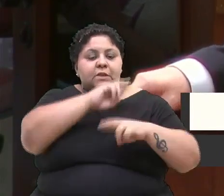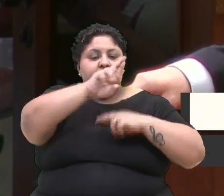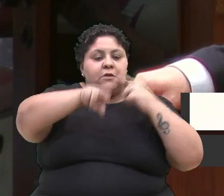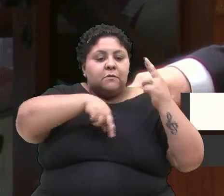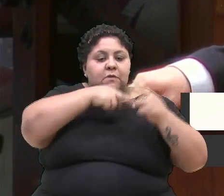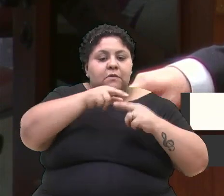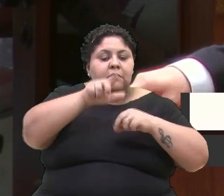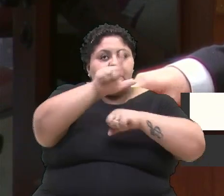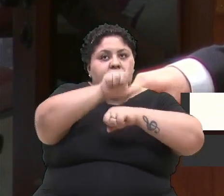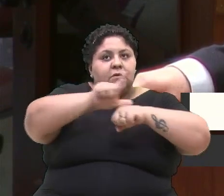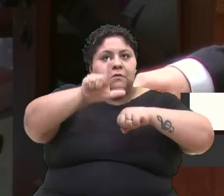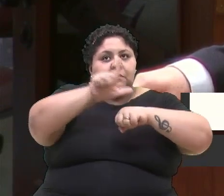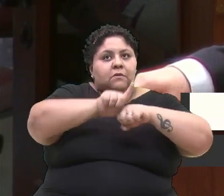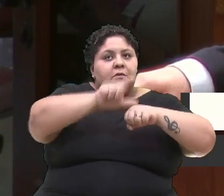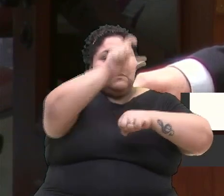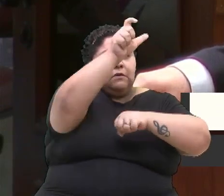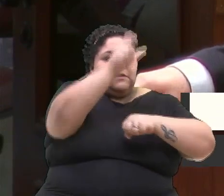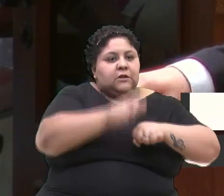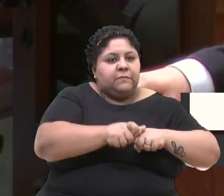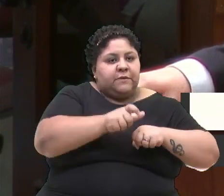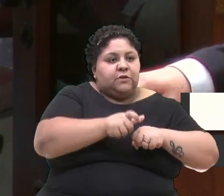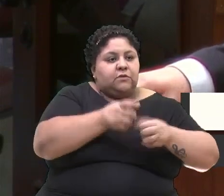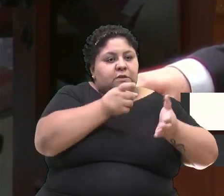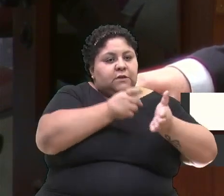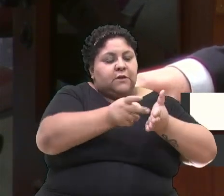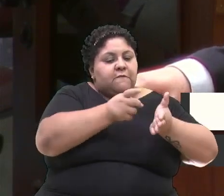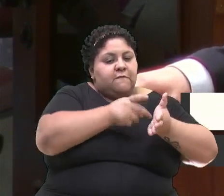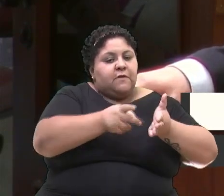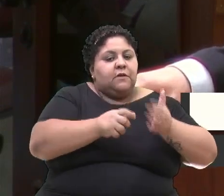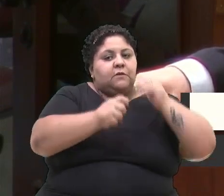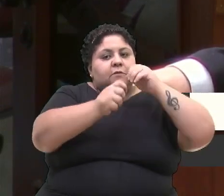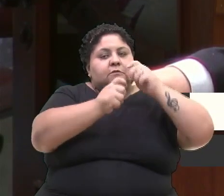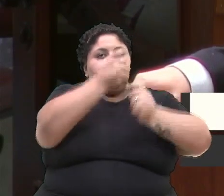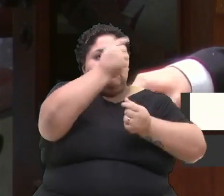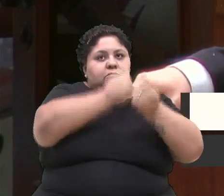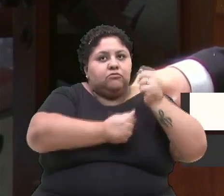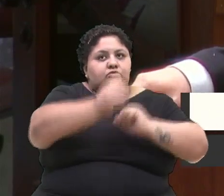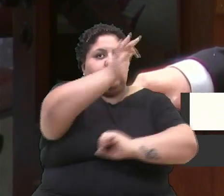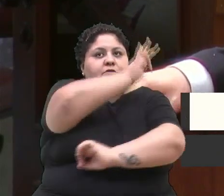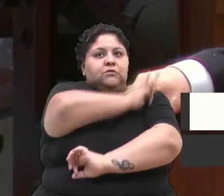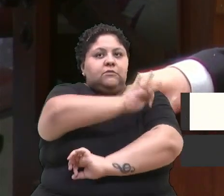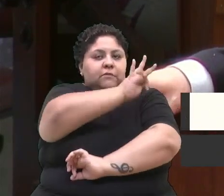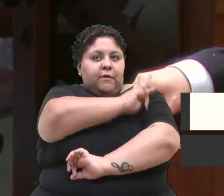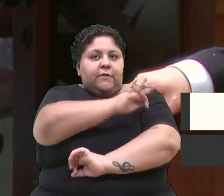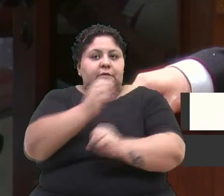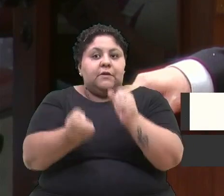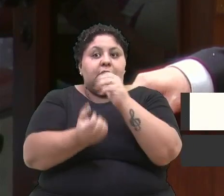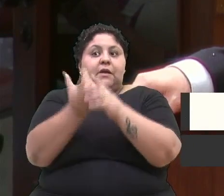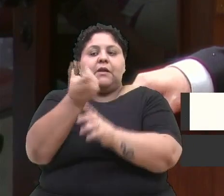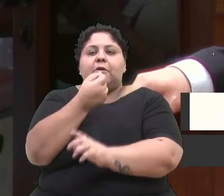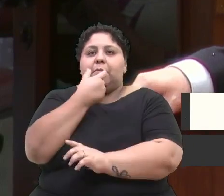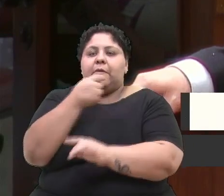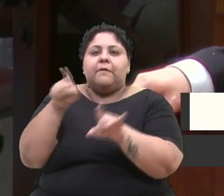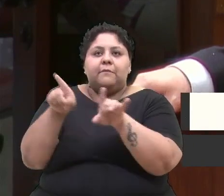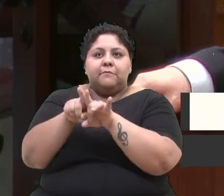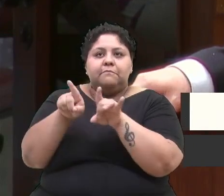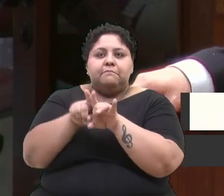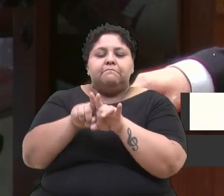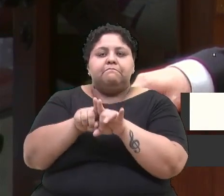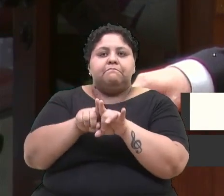comercial entre os fornecedores de medicamentos, indústrias e farmácias de manipulação, com os